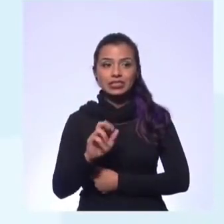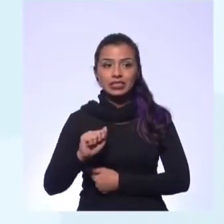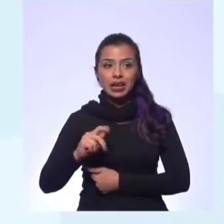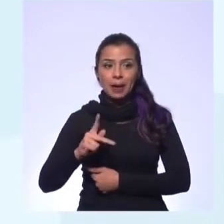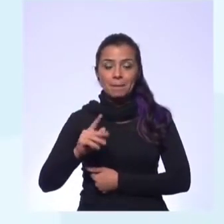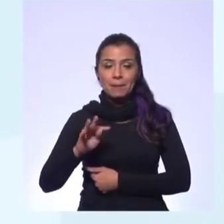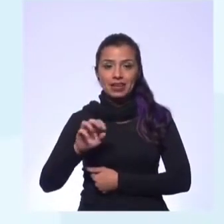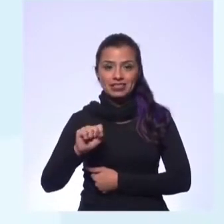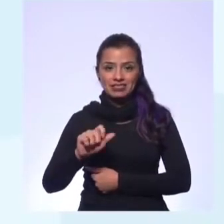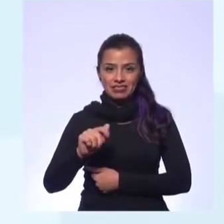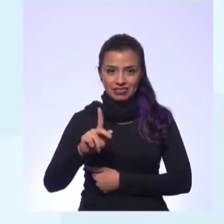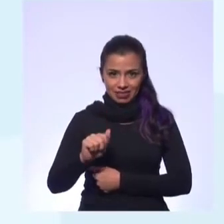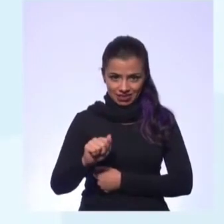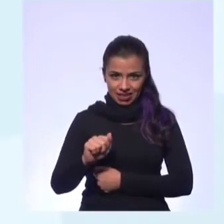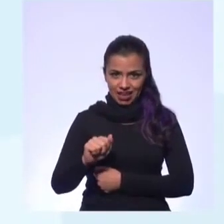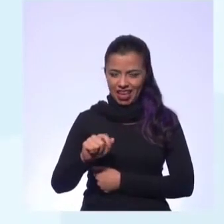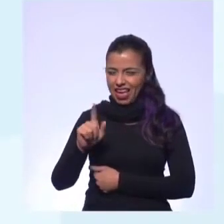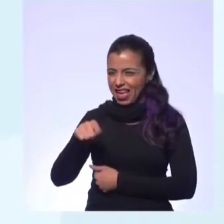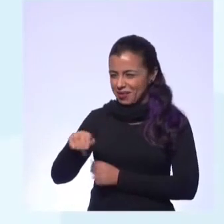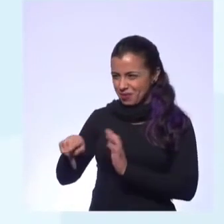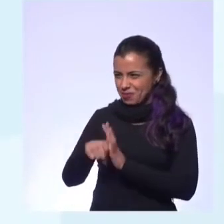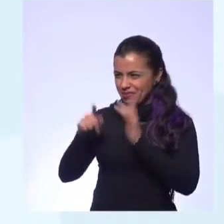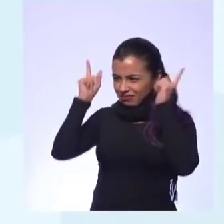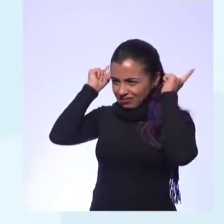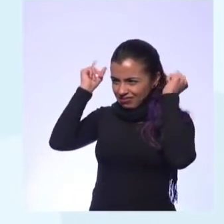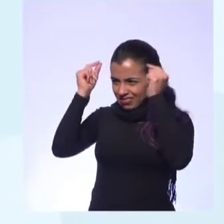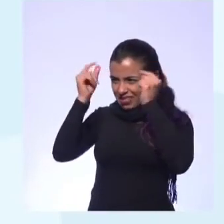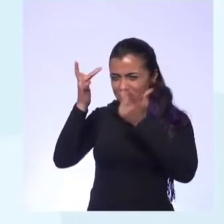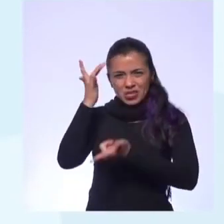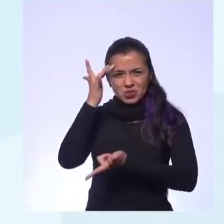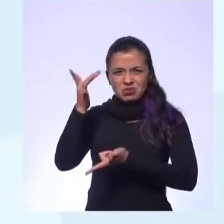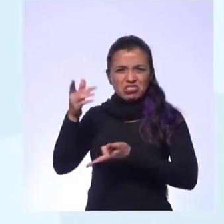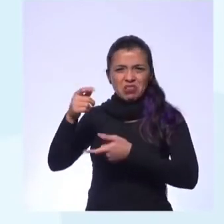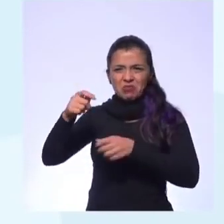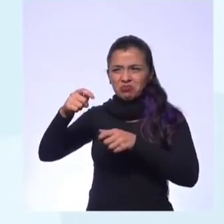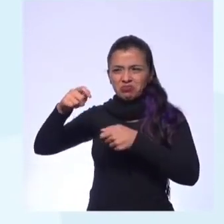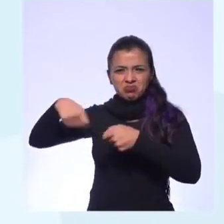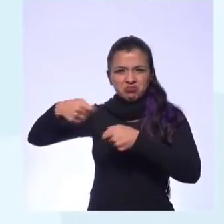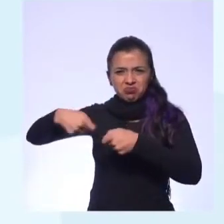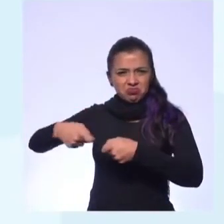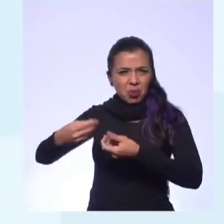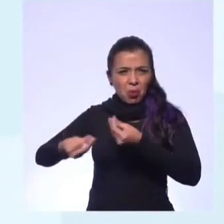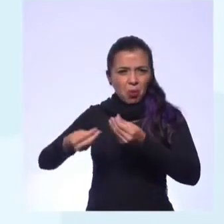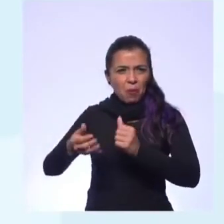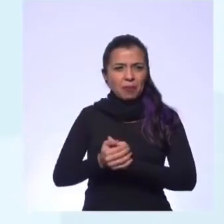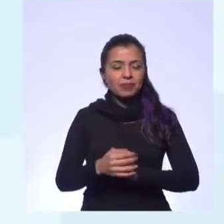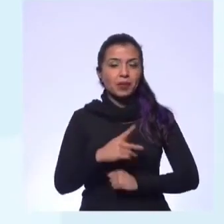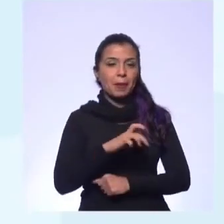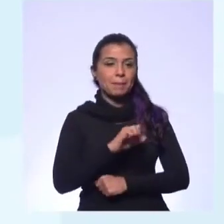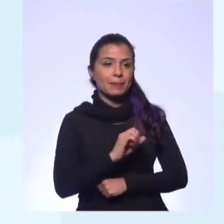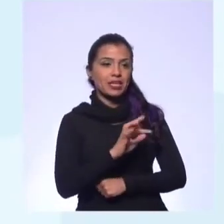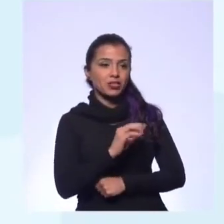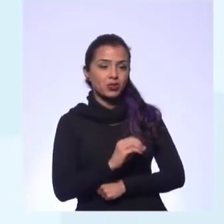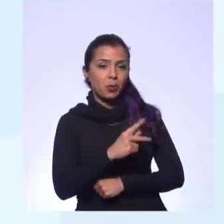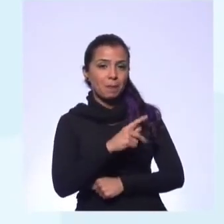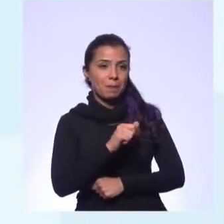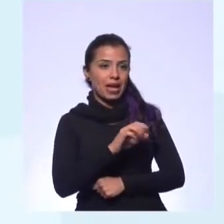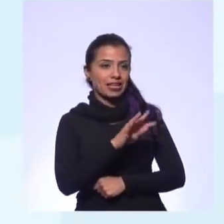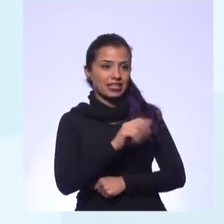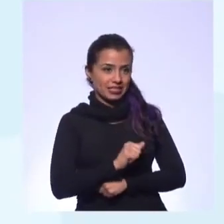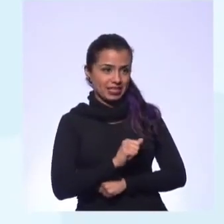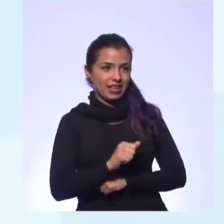Strapatsda. Eu sei que é uma comida grega, mas eu não sei do que é feita. E pesto pasta. Isso.